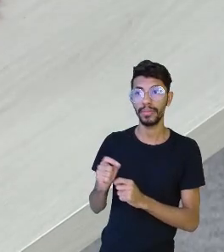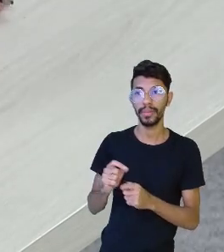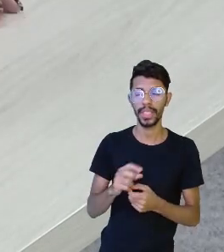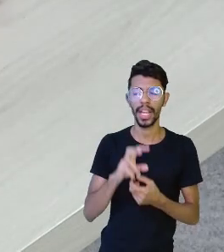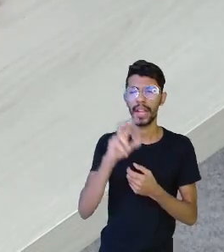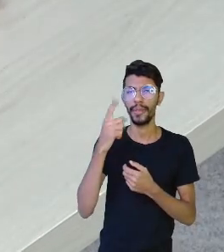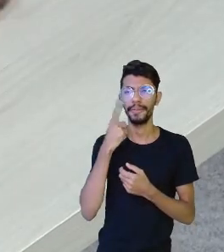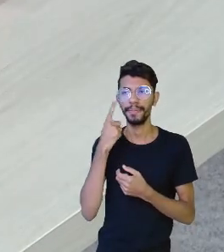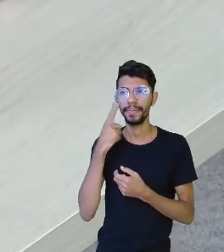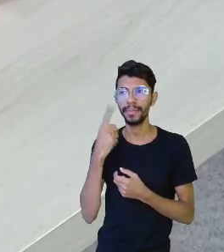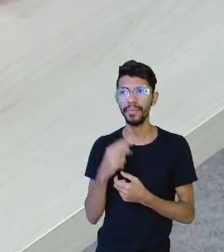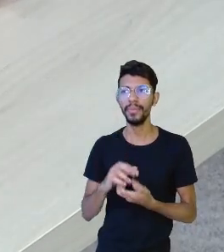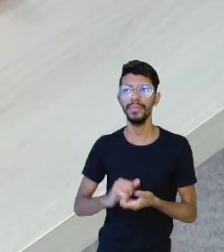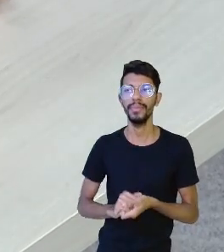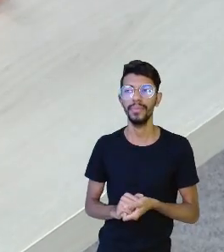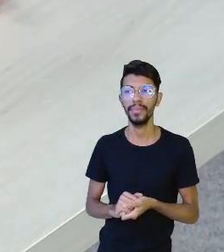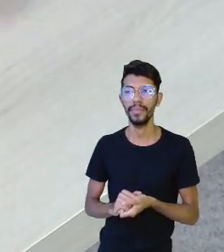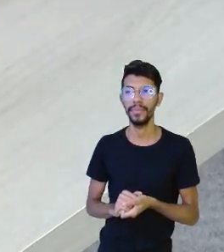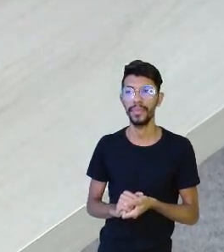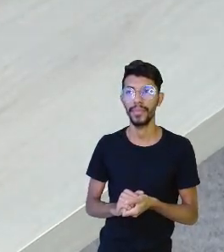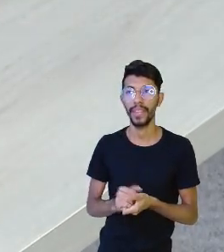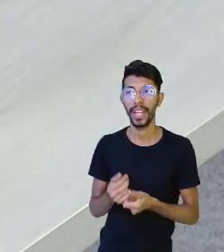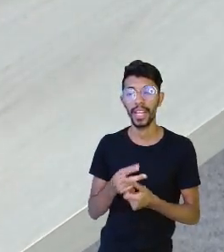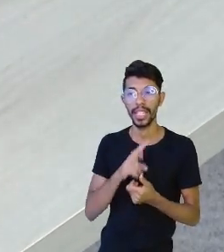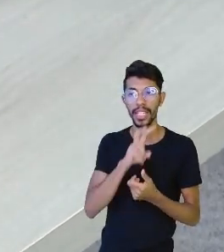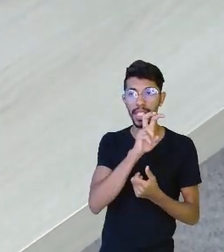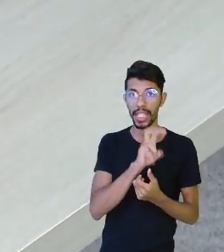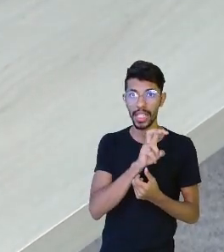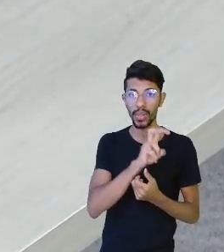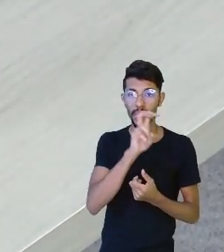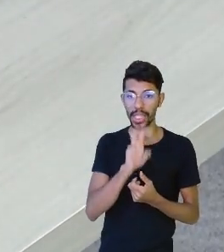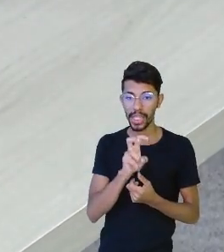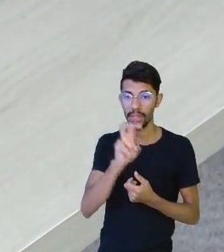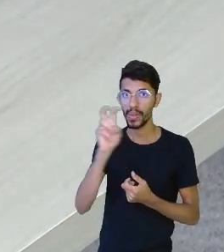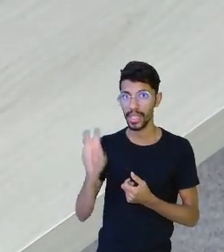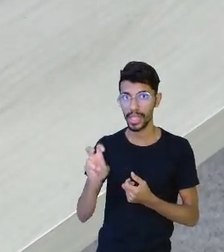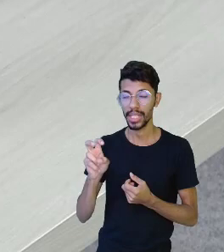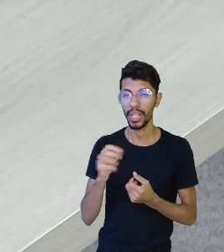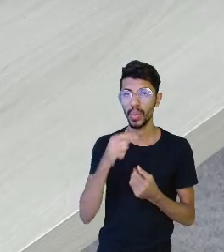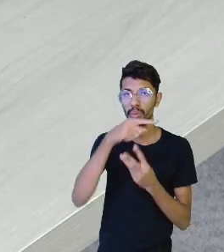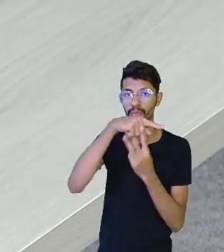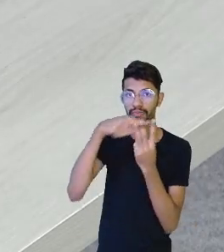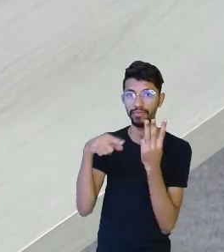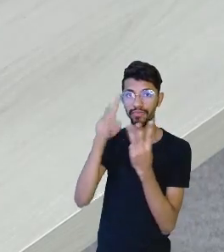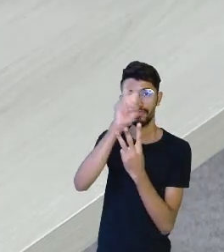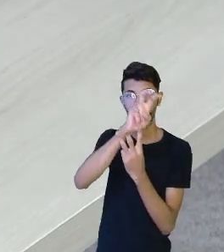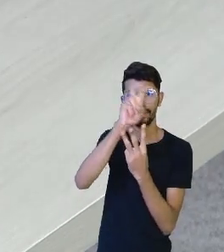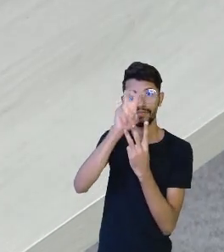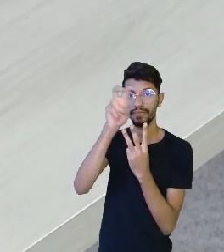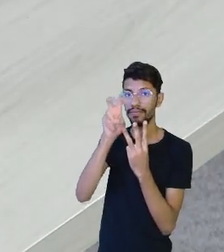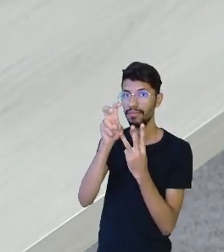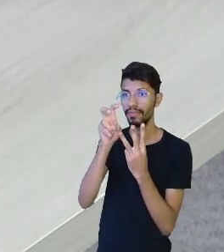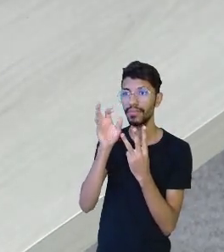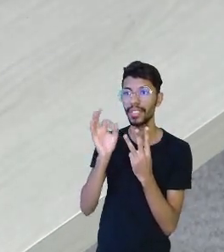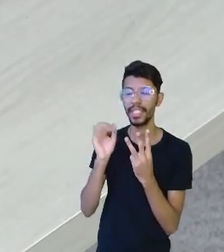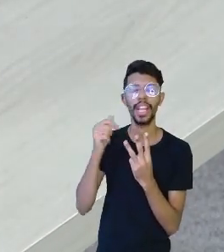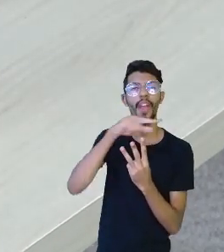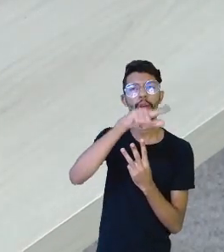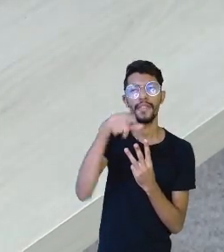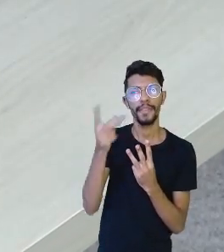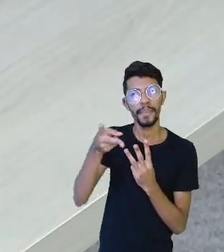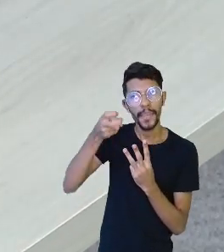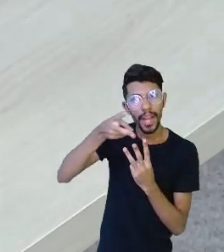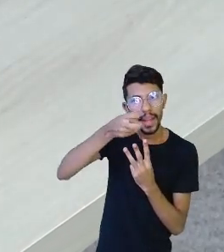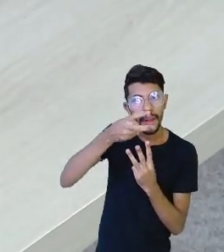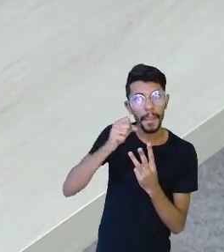5 tampinhas sendo repetidas 3 vezes. Aqui vocês irão observar, não vai ser a